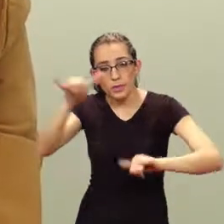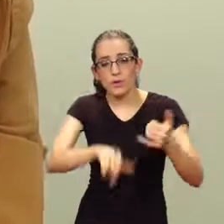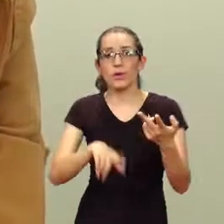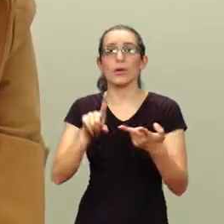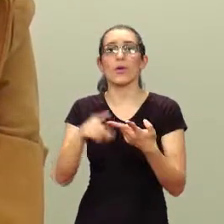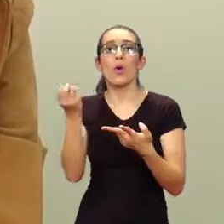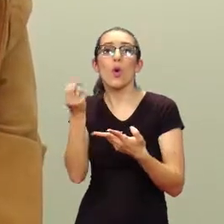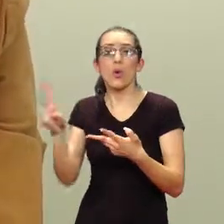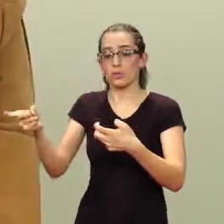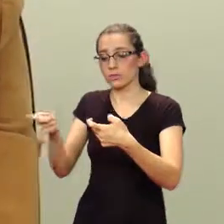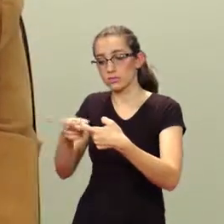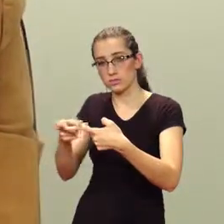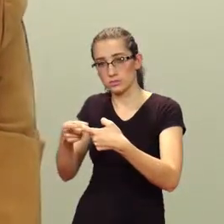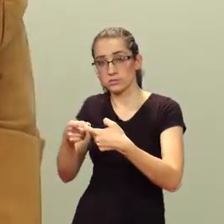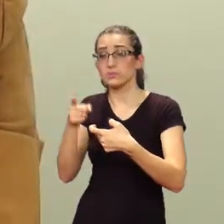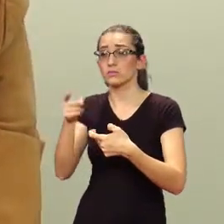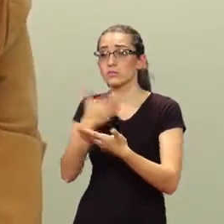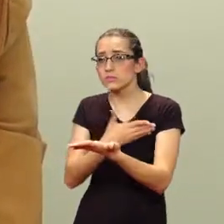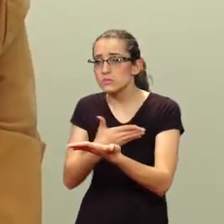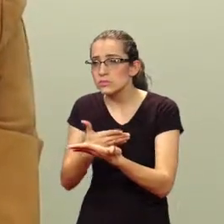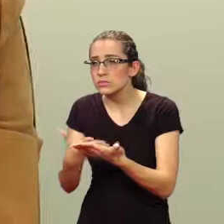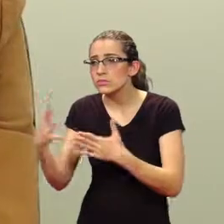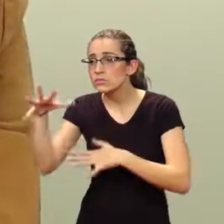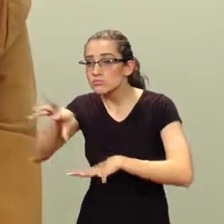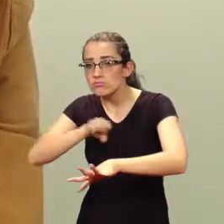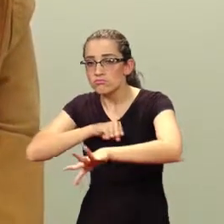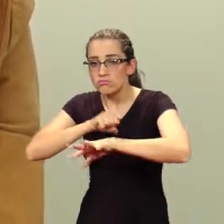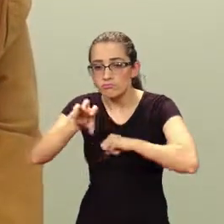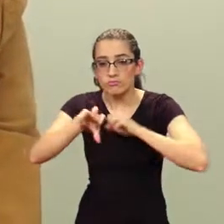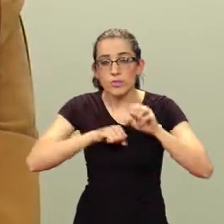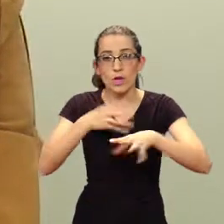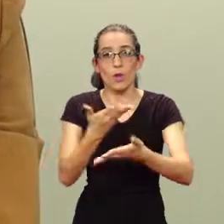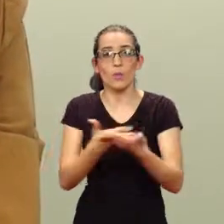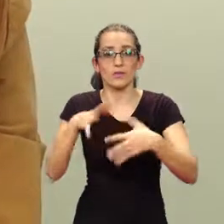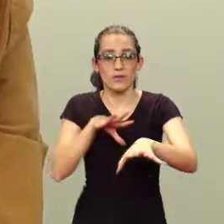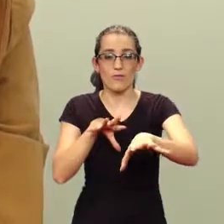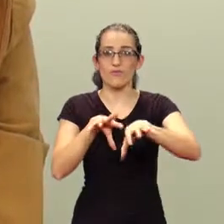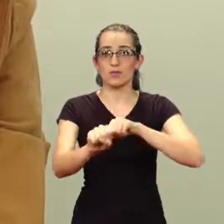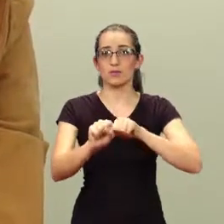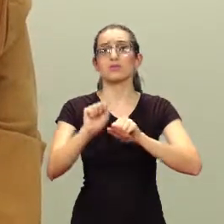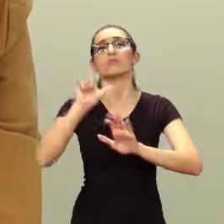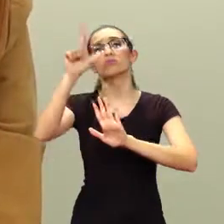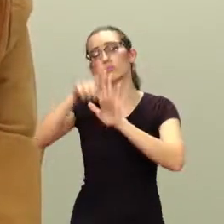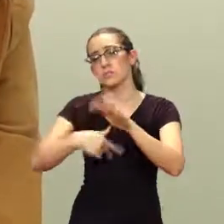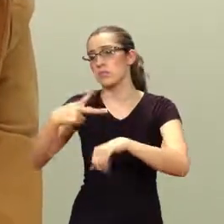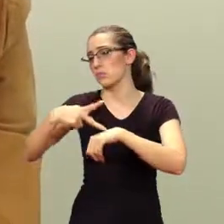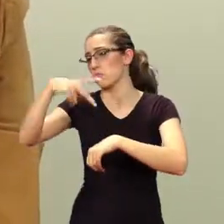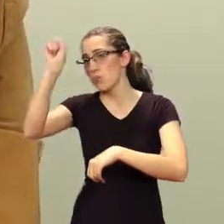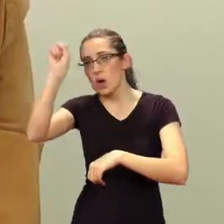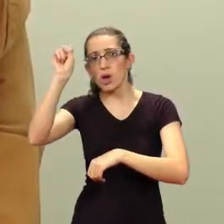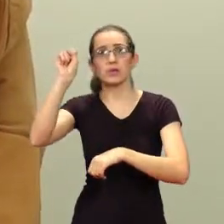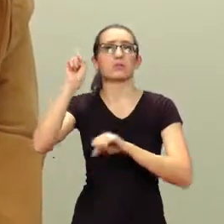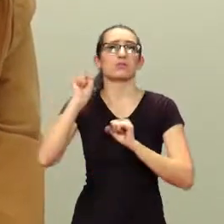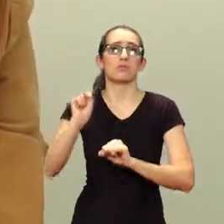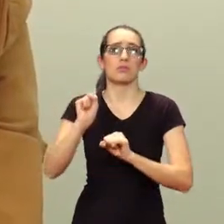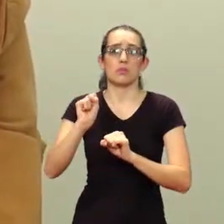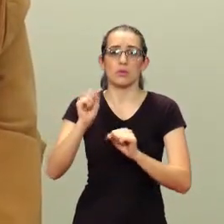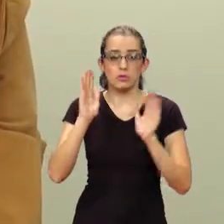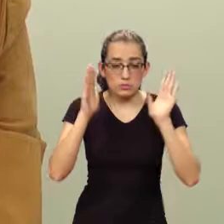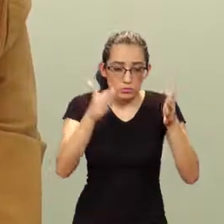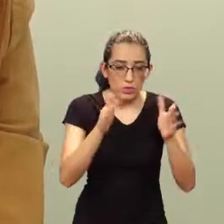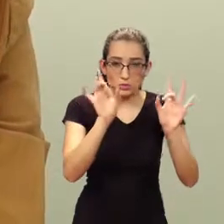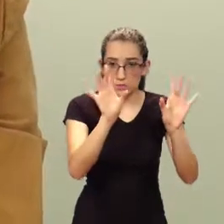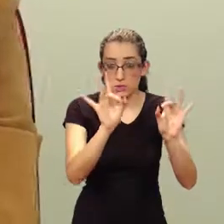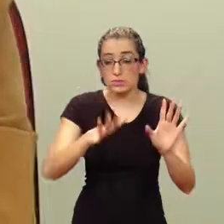pesquisas laboratoriais ou clínicas, e a partir daí ele seguir uma formação buscando, depois disso, pós-graduação, seja